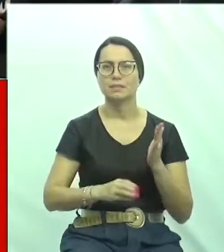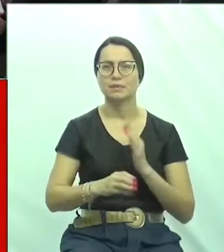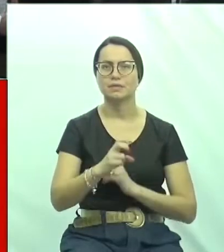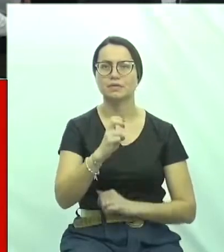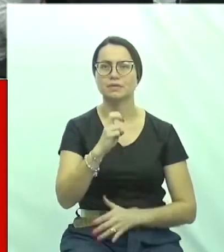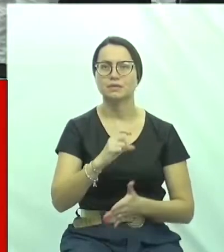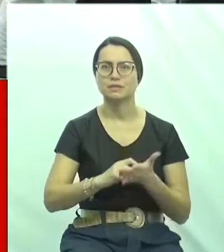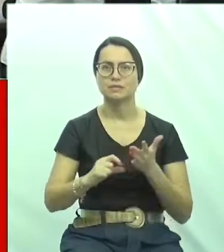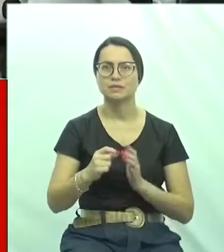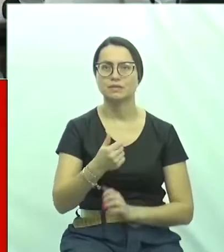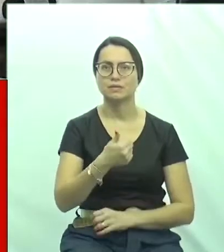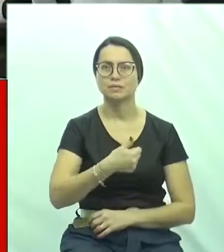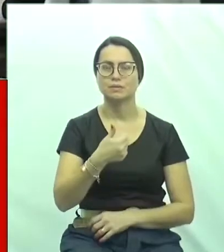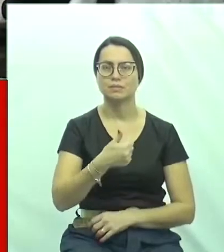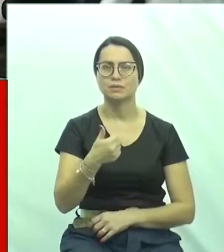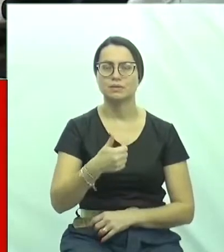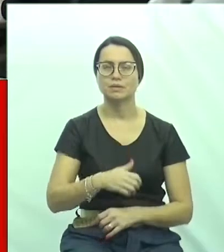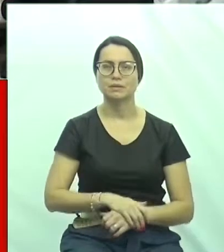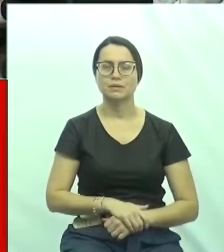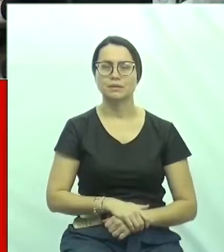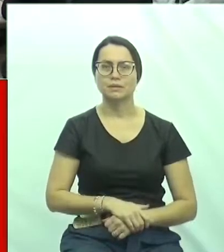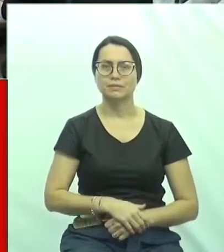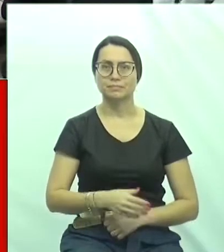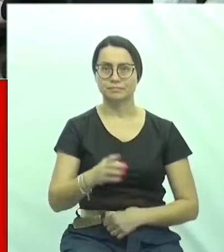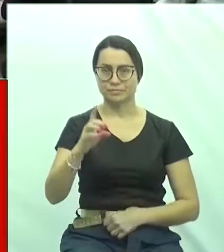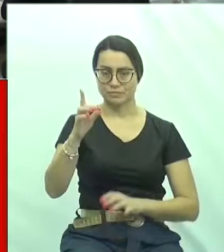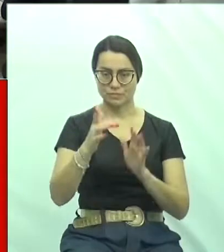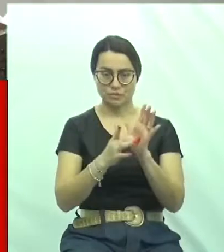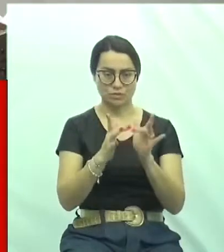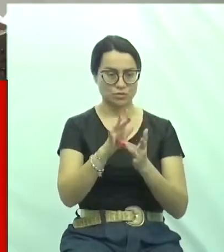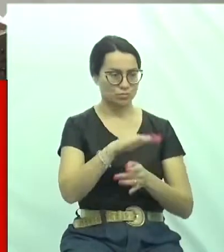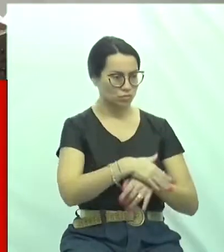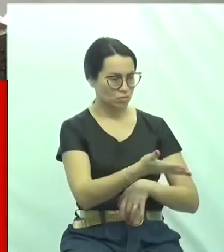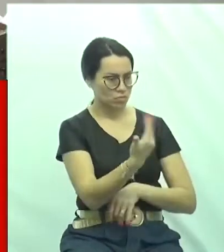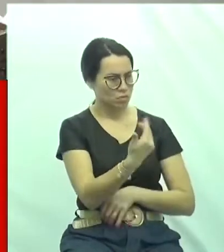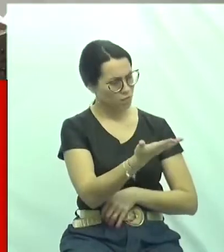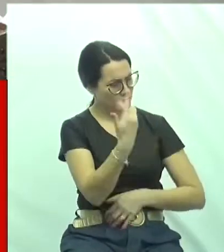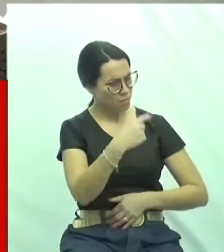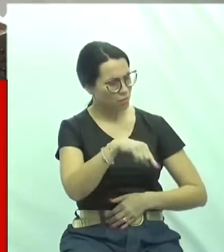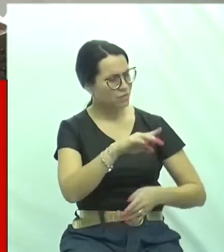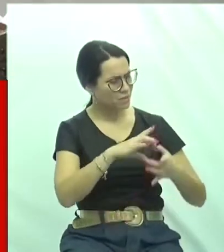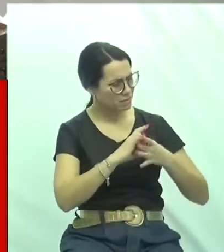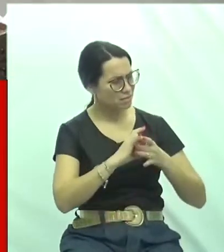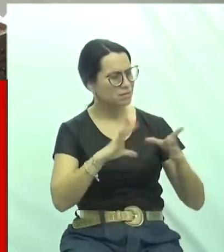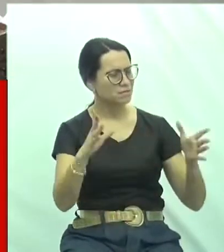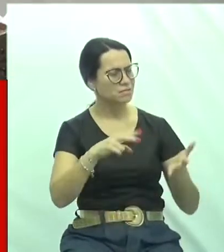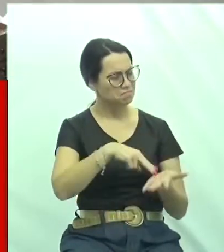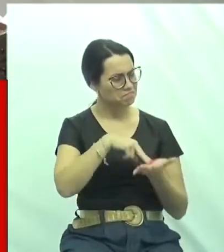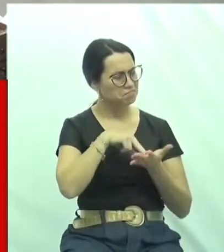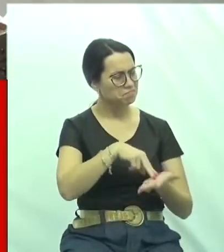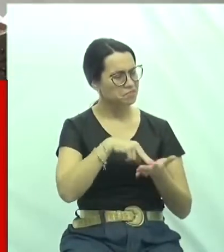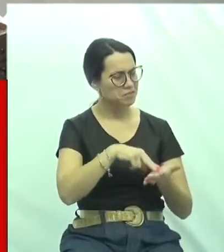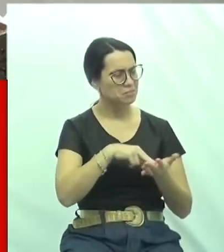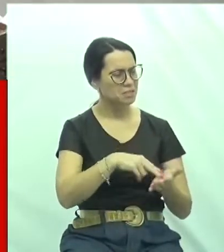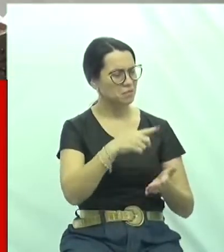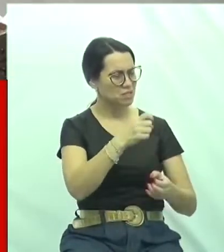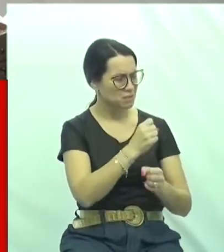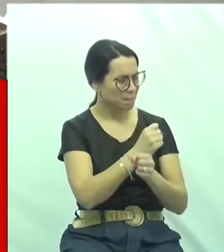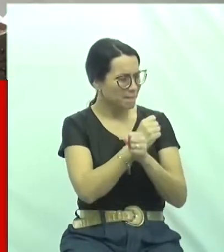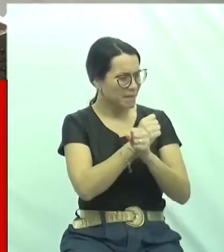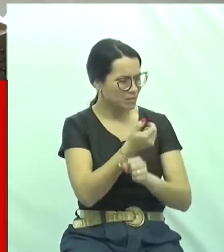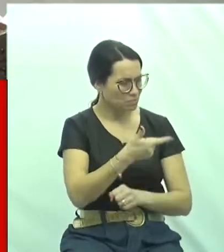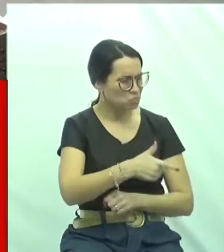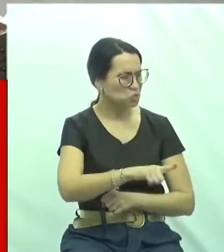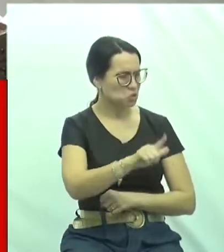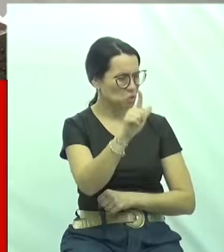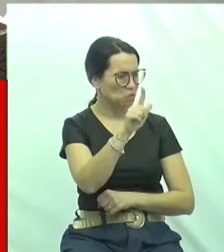para a liberdade que Cristo nos libertou. Ficai firmes e não vos deixeis amarrar de novo ao